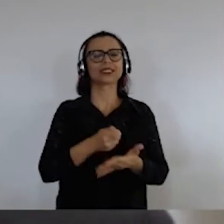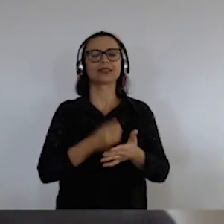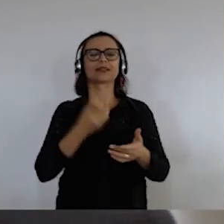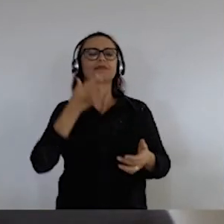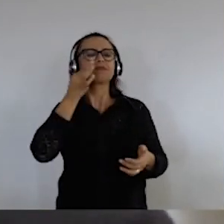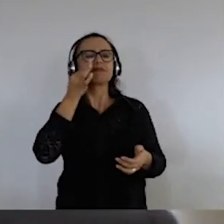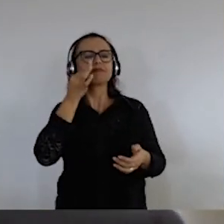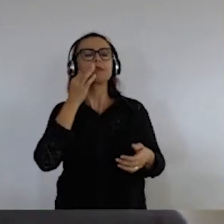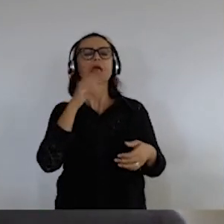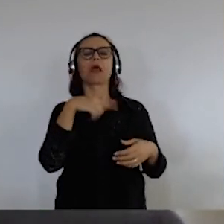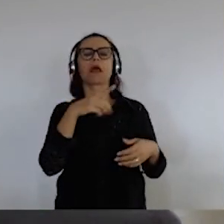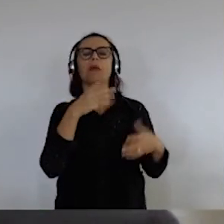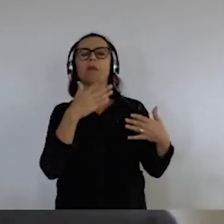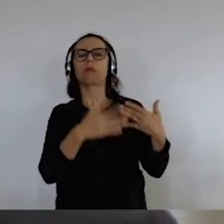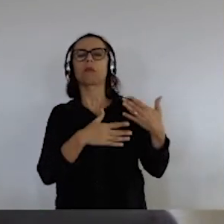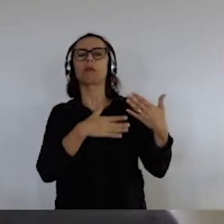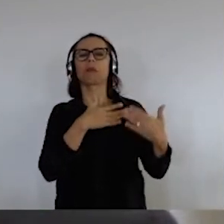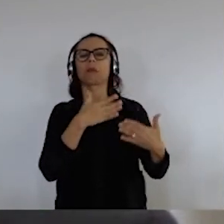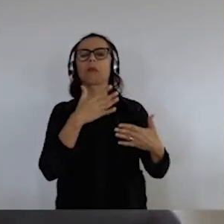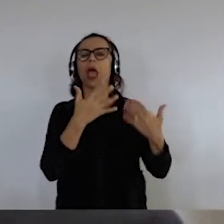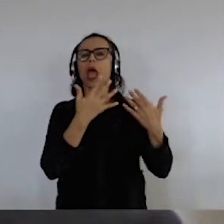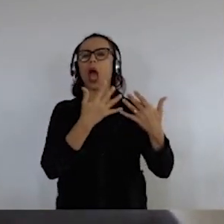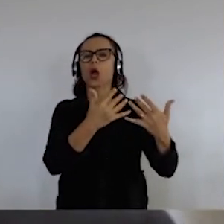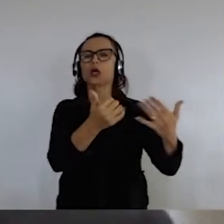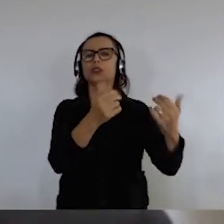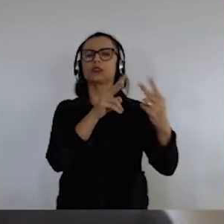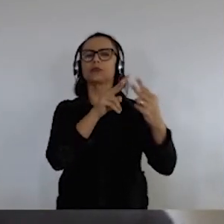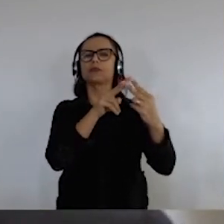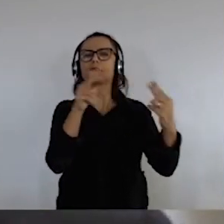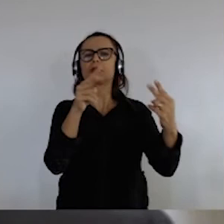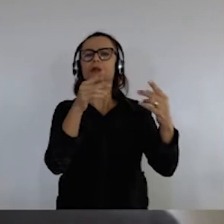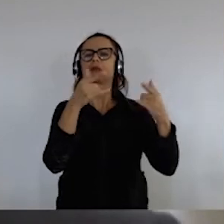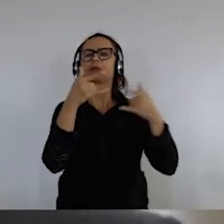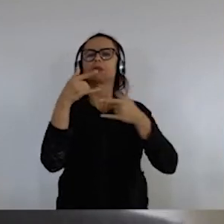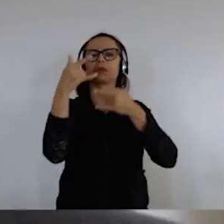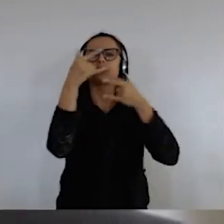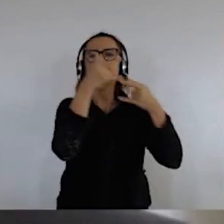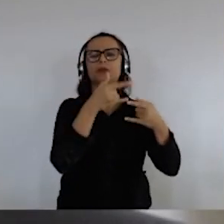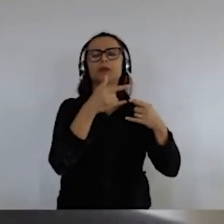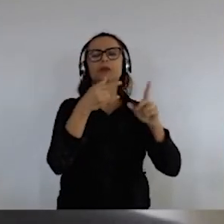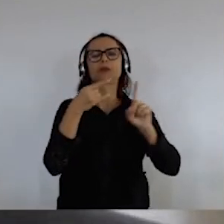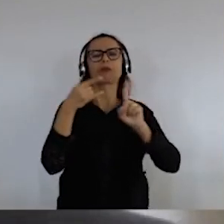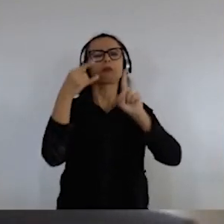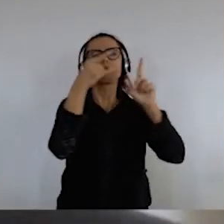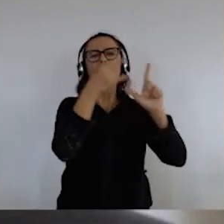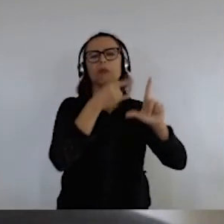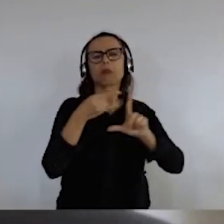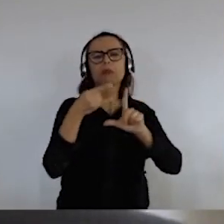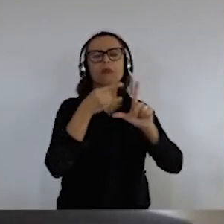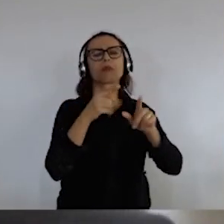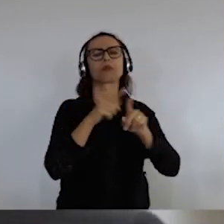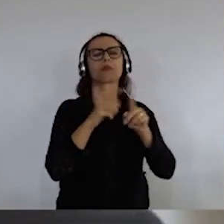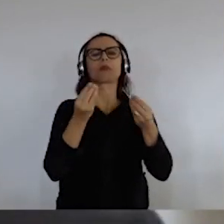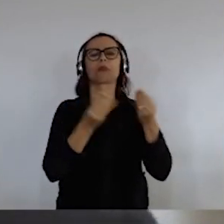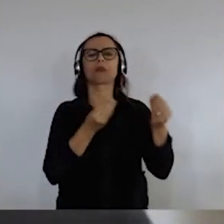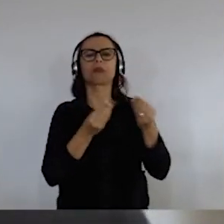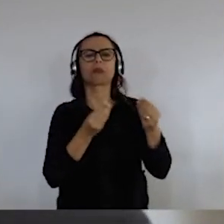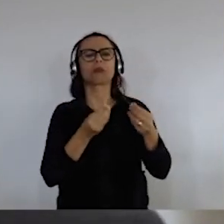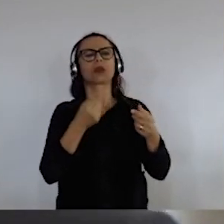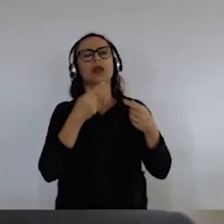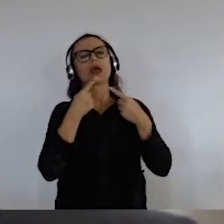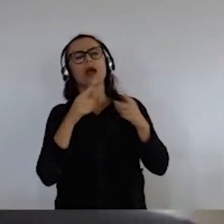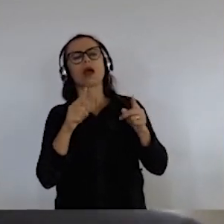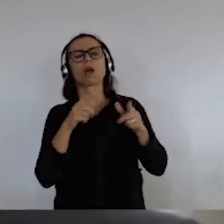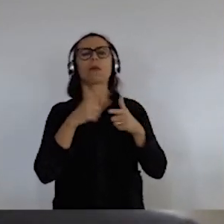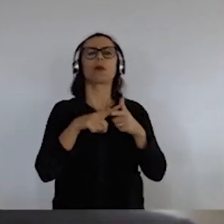experiência foi mostrando que as audiências de conciliação, audiências de encerramento da reclamação